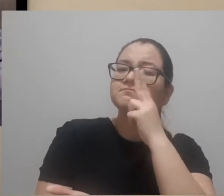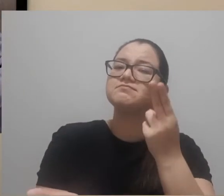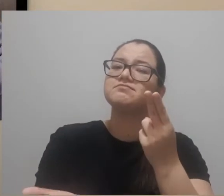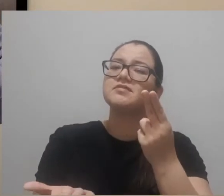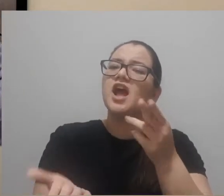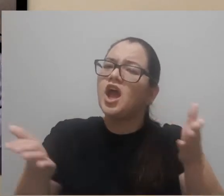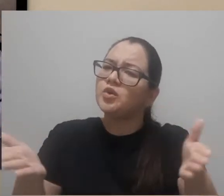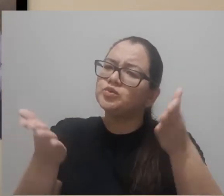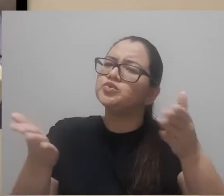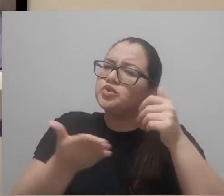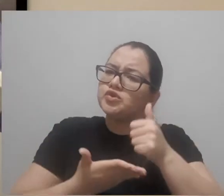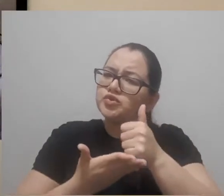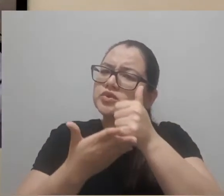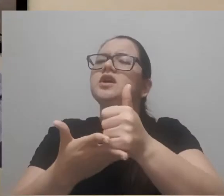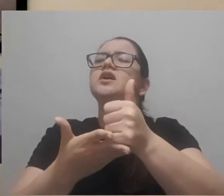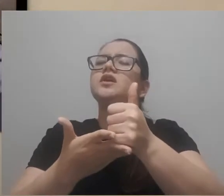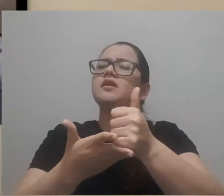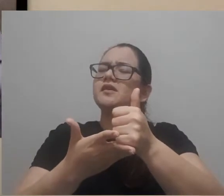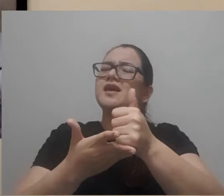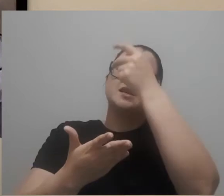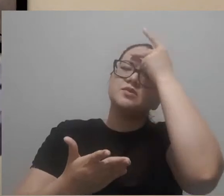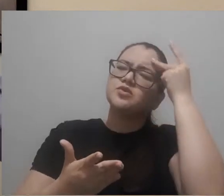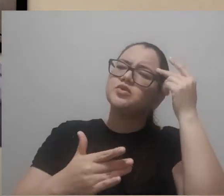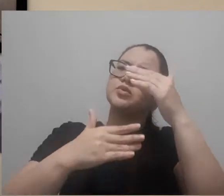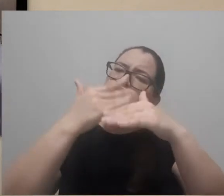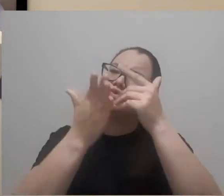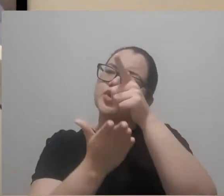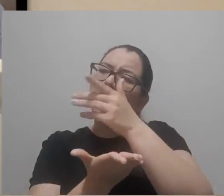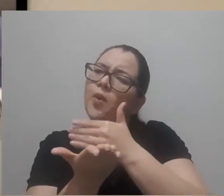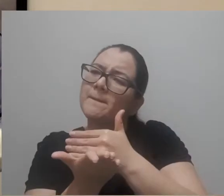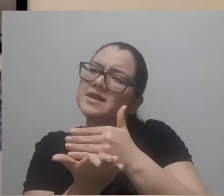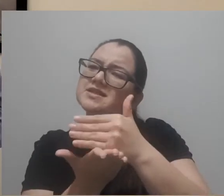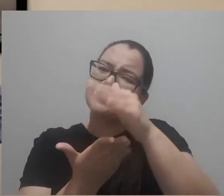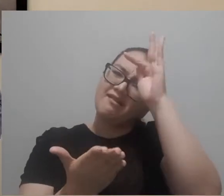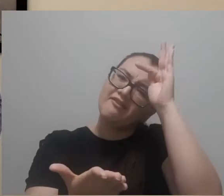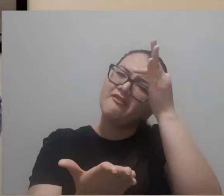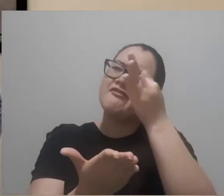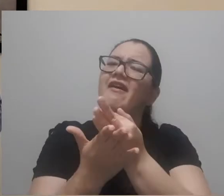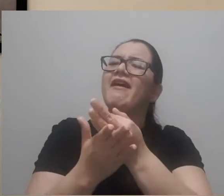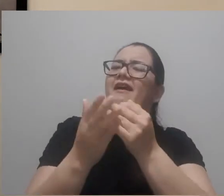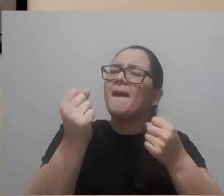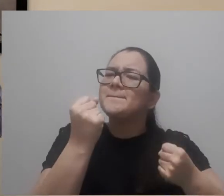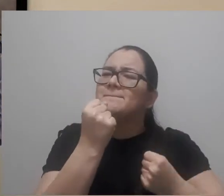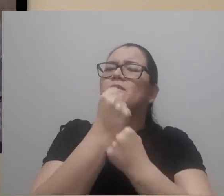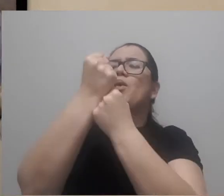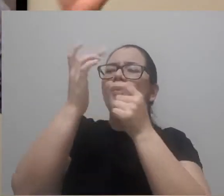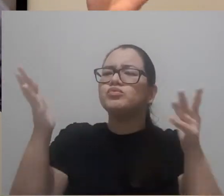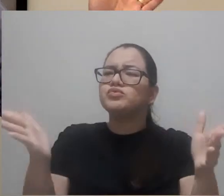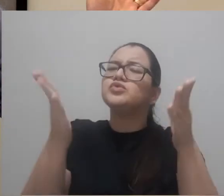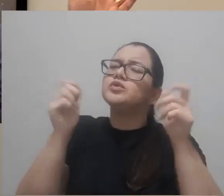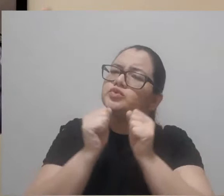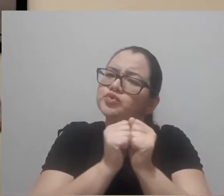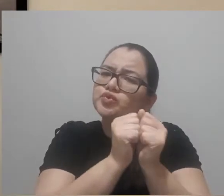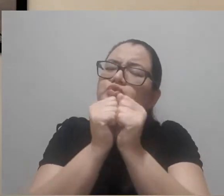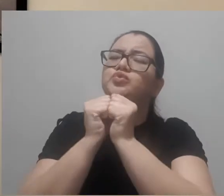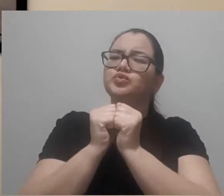nós damos um apoio, quando nós exortamos, quando nós caminhamos com essas pessoas. Fazendo menção